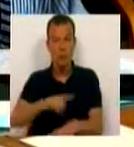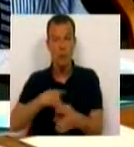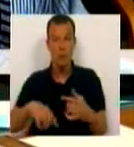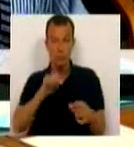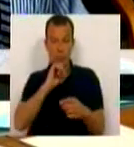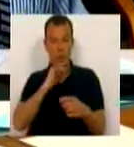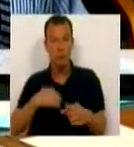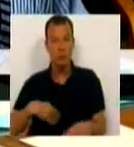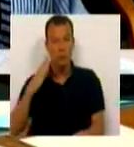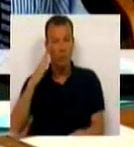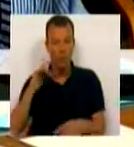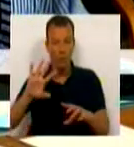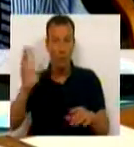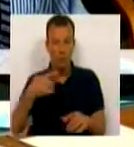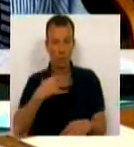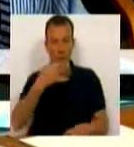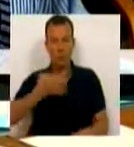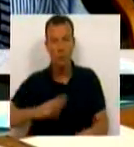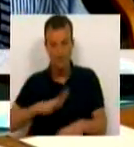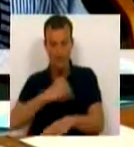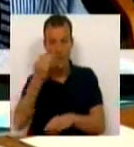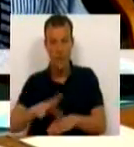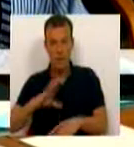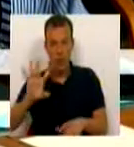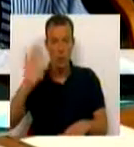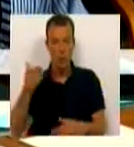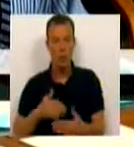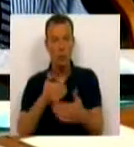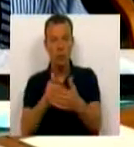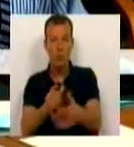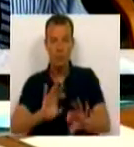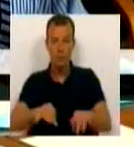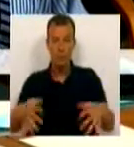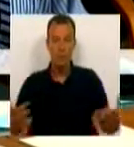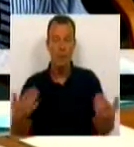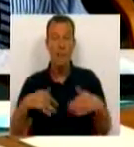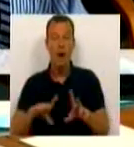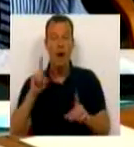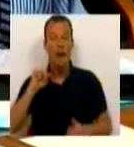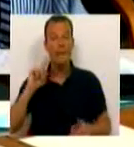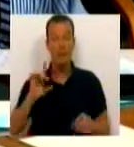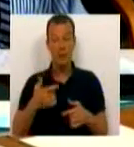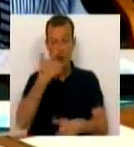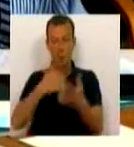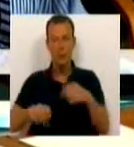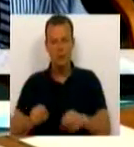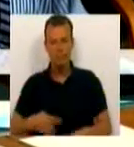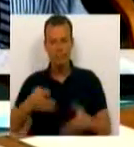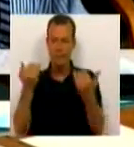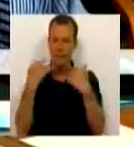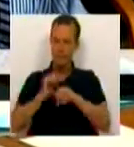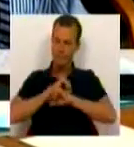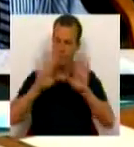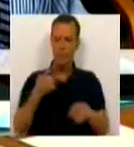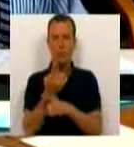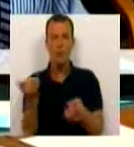só poderemos saber com certeza mais tarde, no decorrer do processo, mas importa que as pessoas sejam esclarecidas, porque diz respeito à